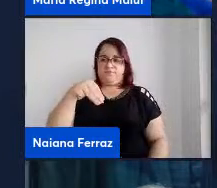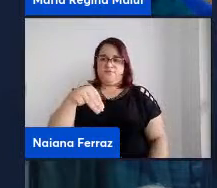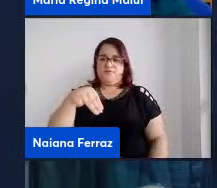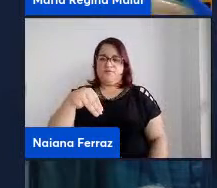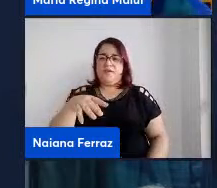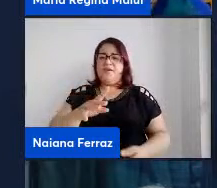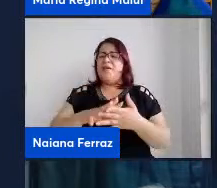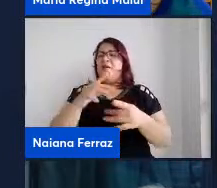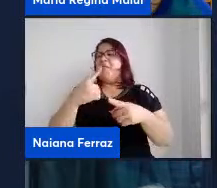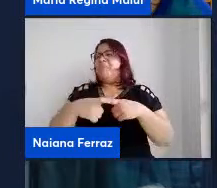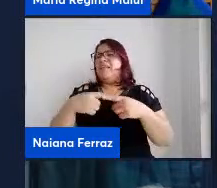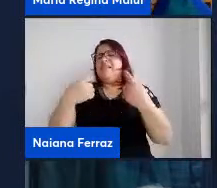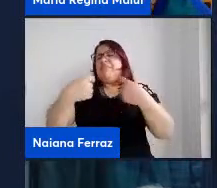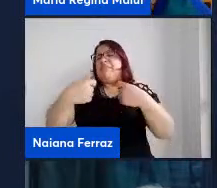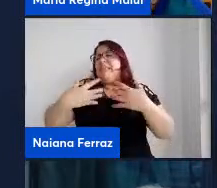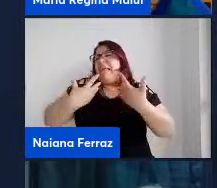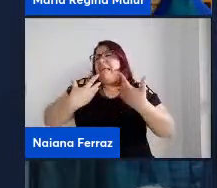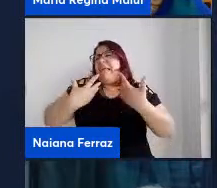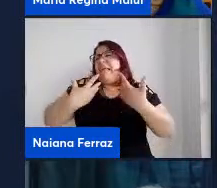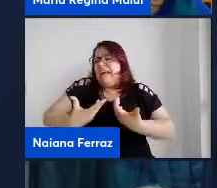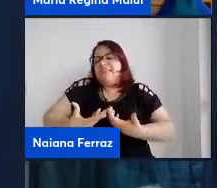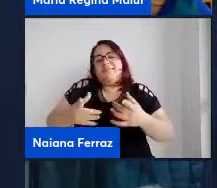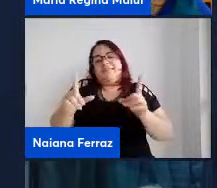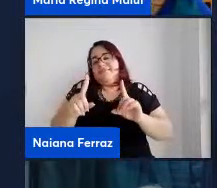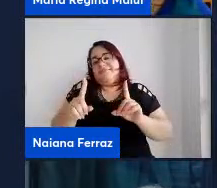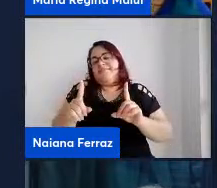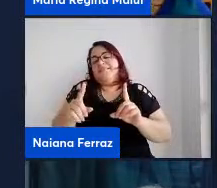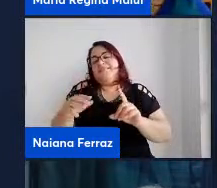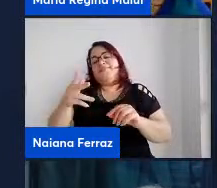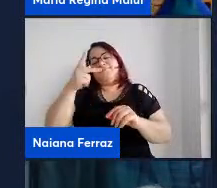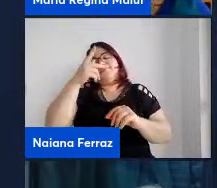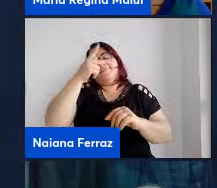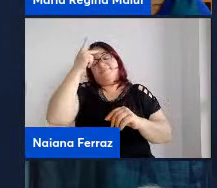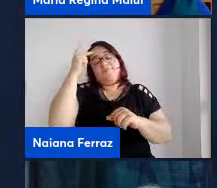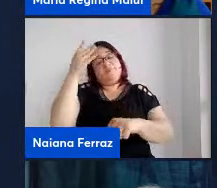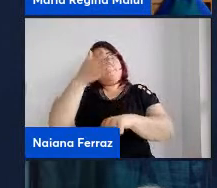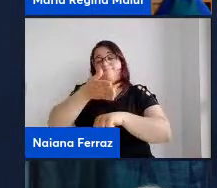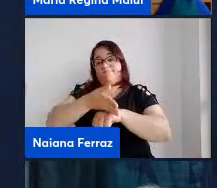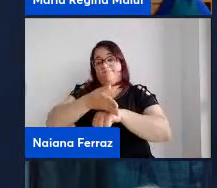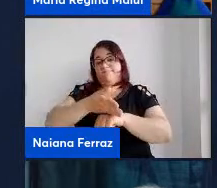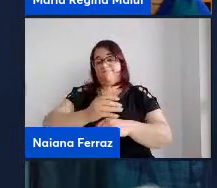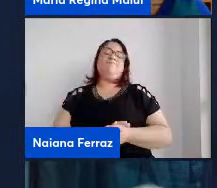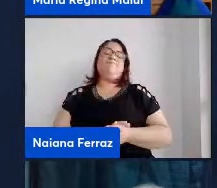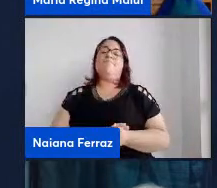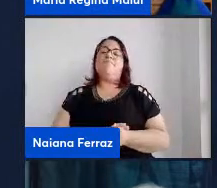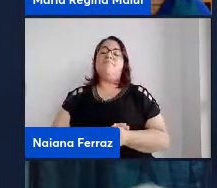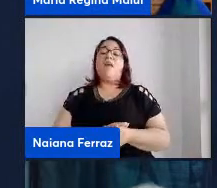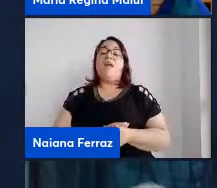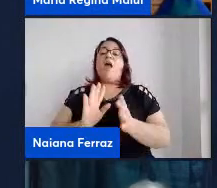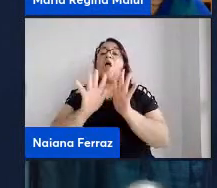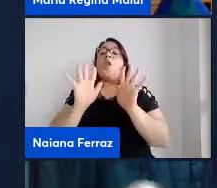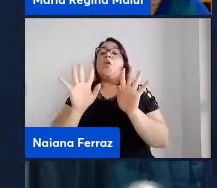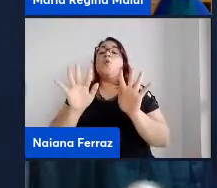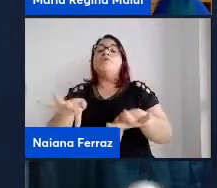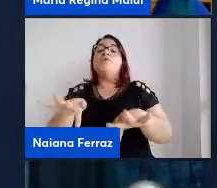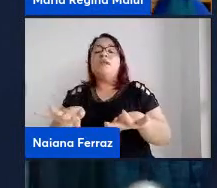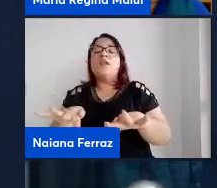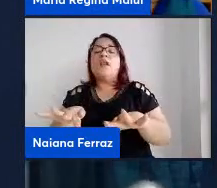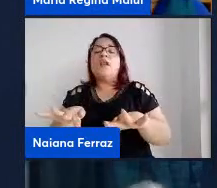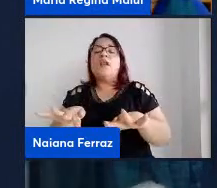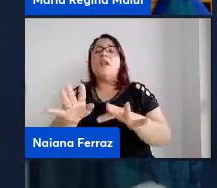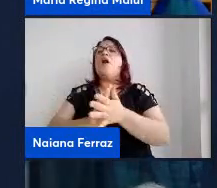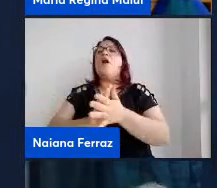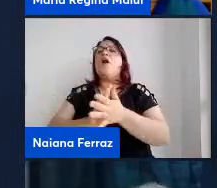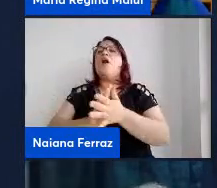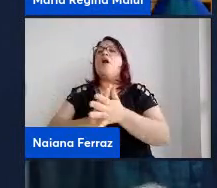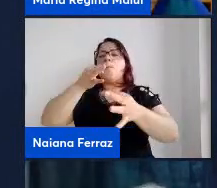né, nossos participantes. Ao final de tudo, comentários e perguntas e respostas